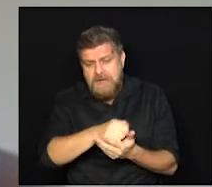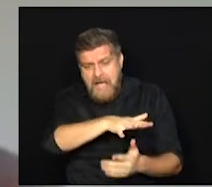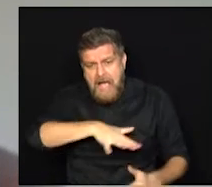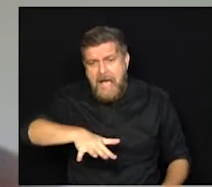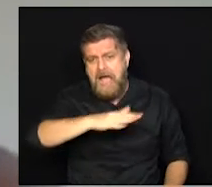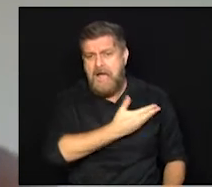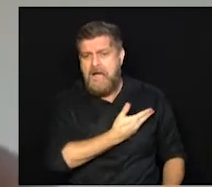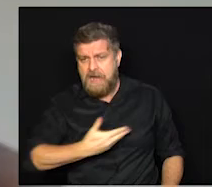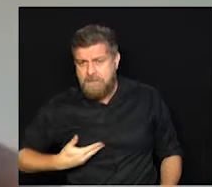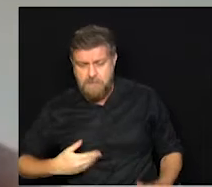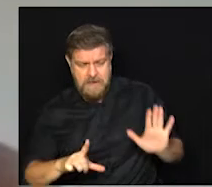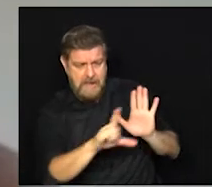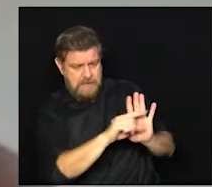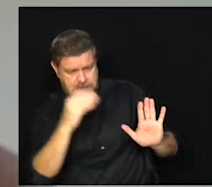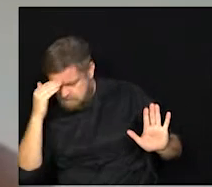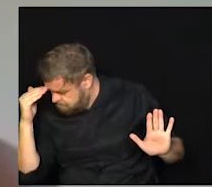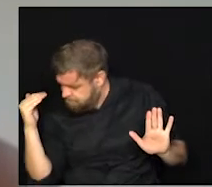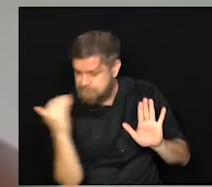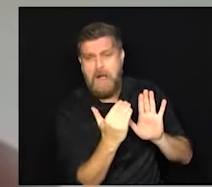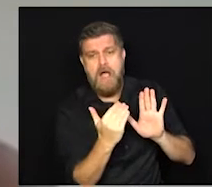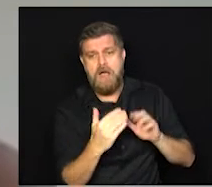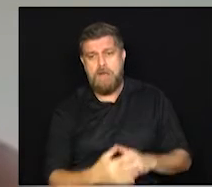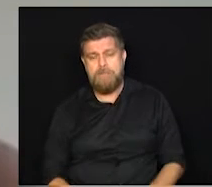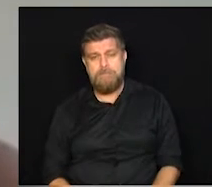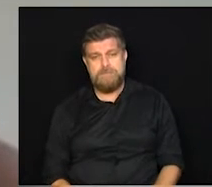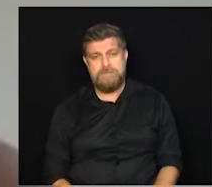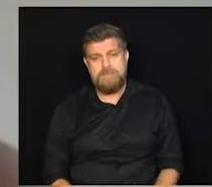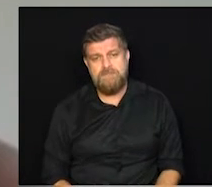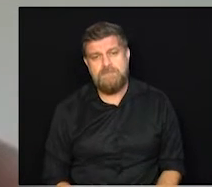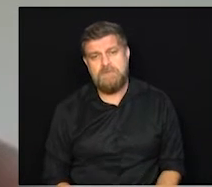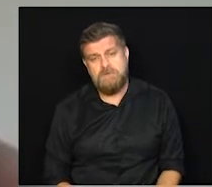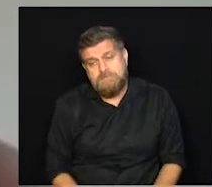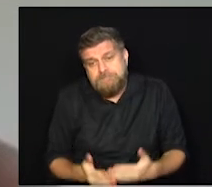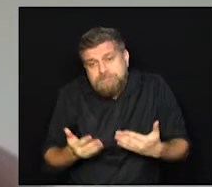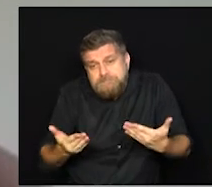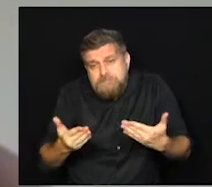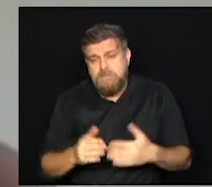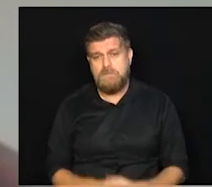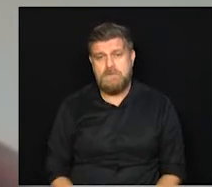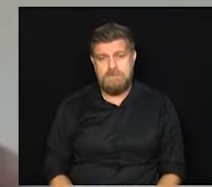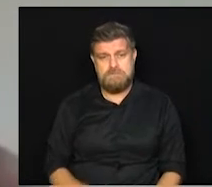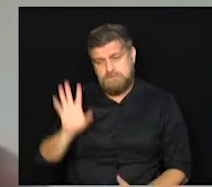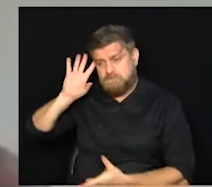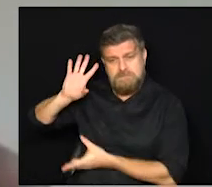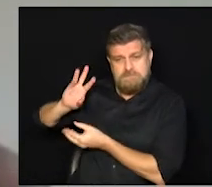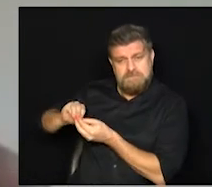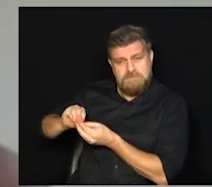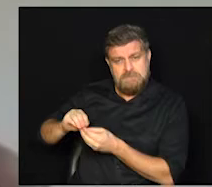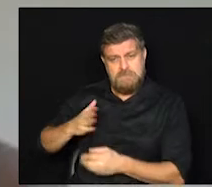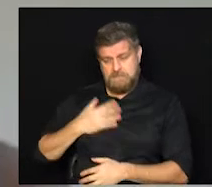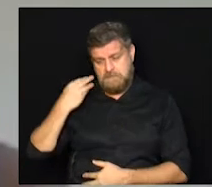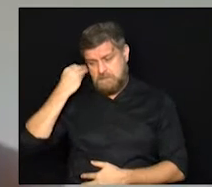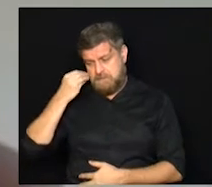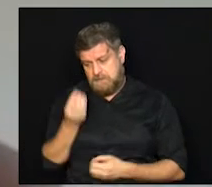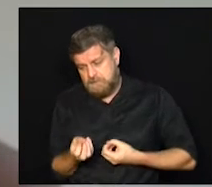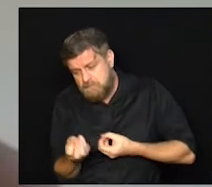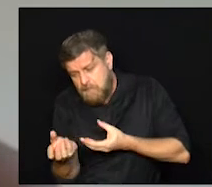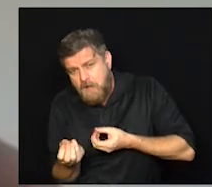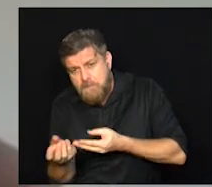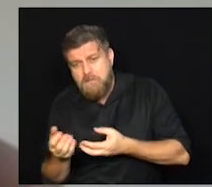a lei preconiza, né? Então, é isso um pouco do que eu tenho a dizer, e dizer